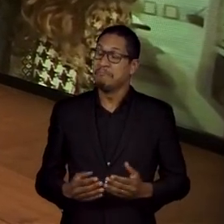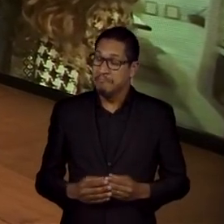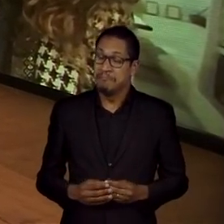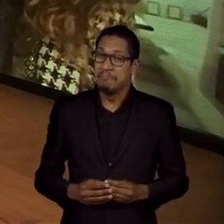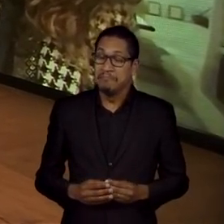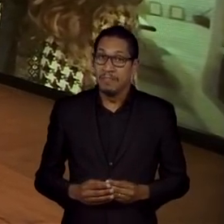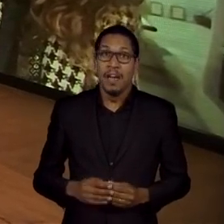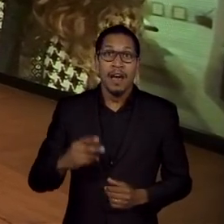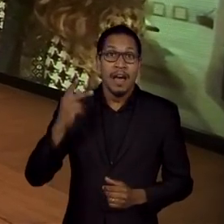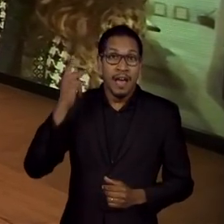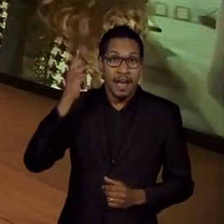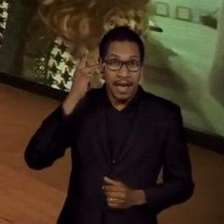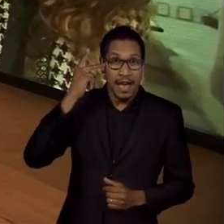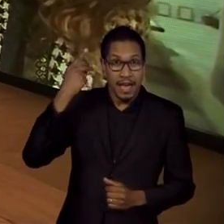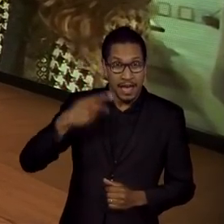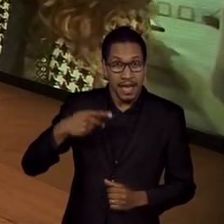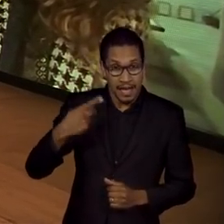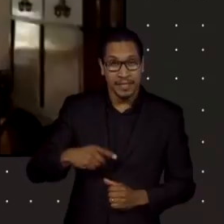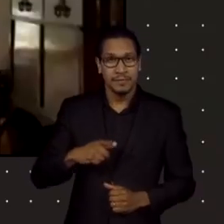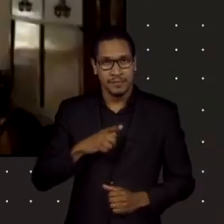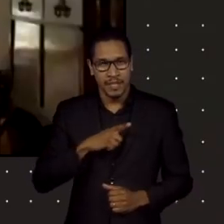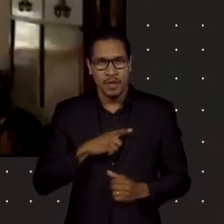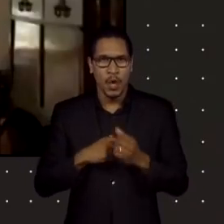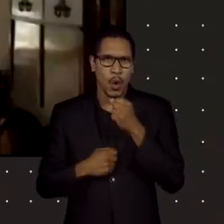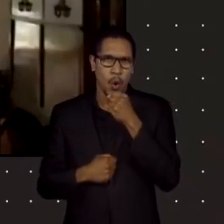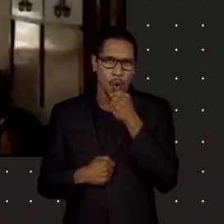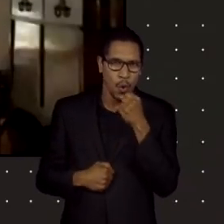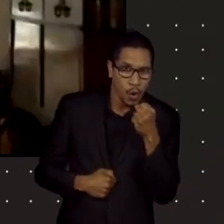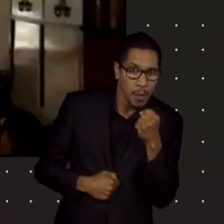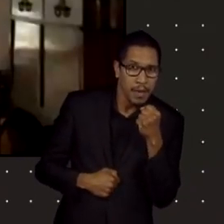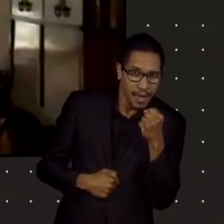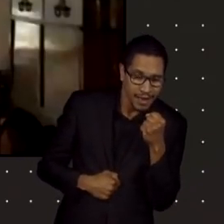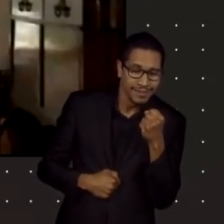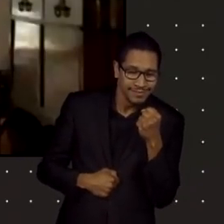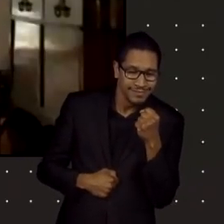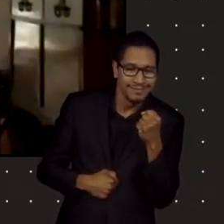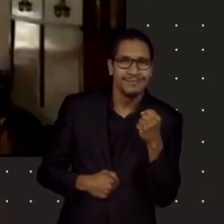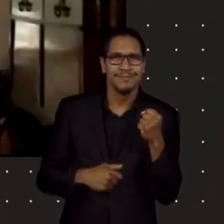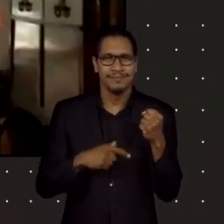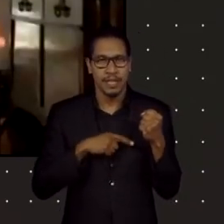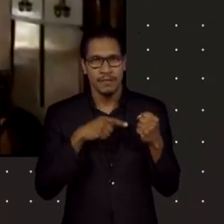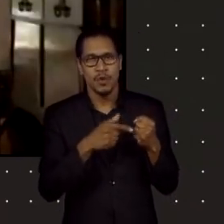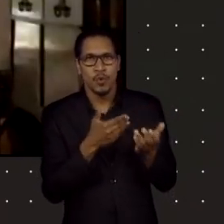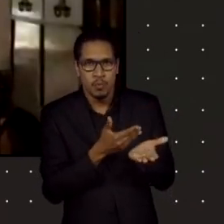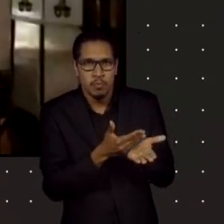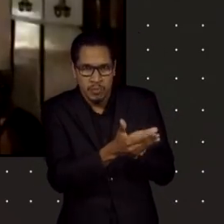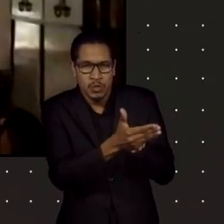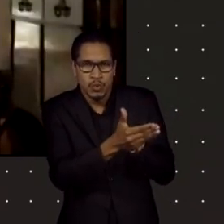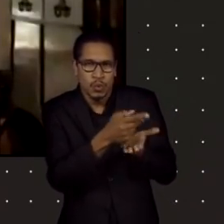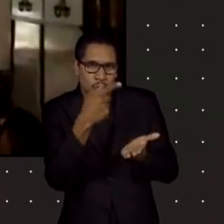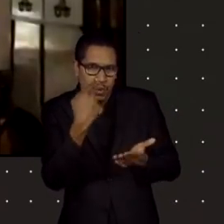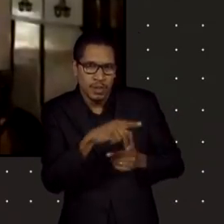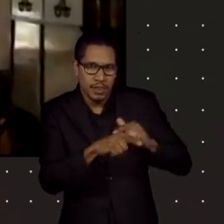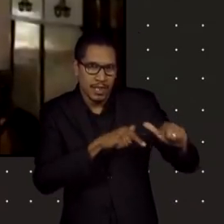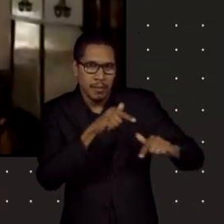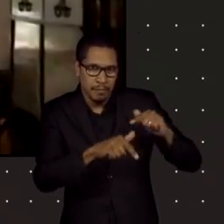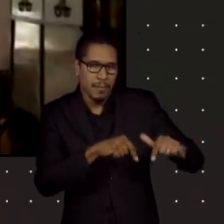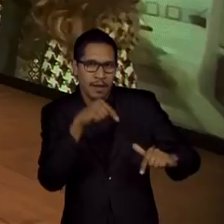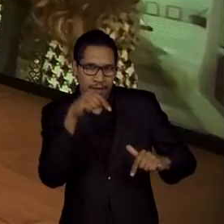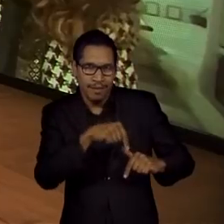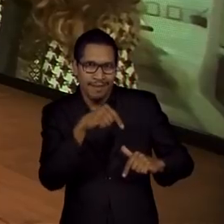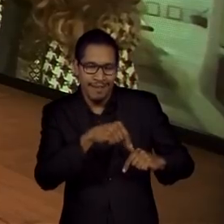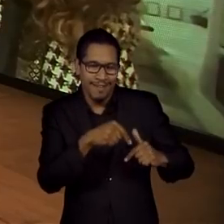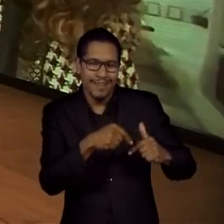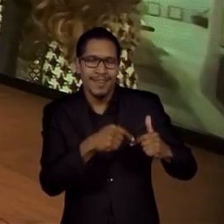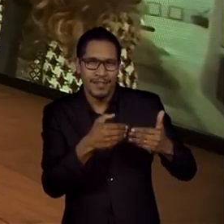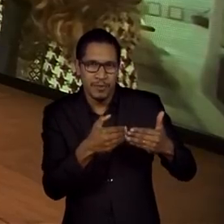Aqui em São Paulo, o Roberto Carlos foi praticamente lançado, né? Aqui em São Paulo teve o Antônio